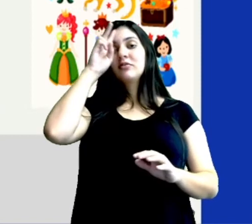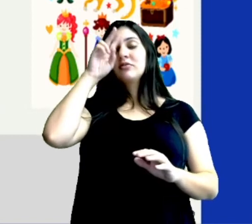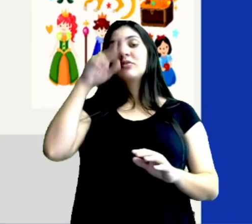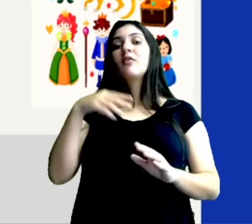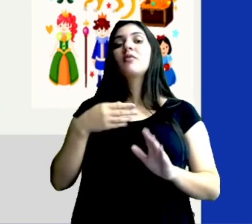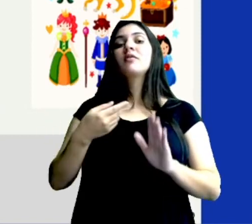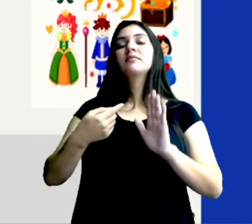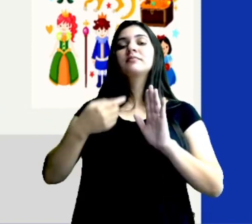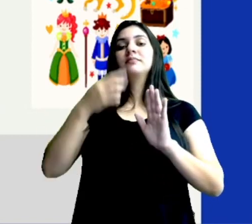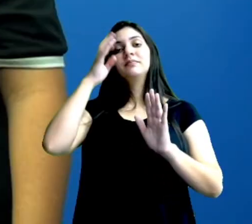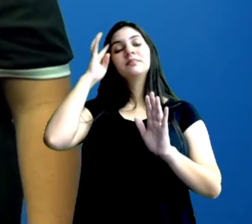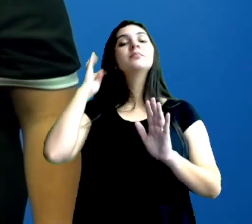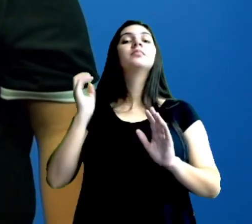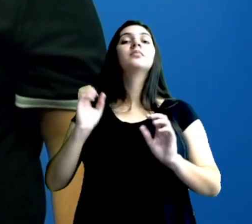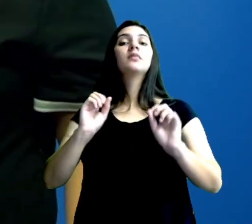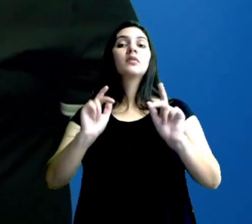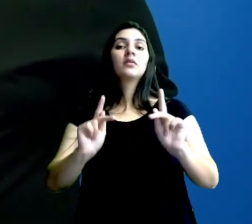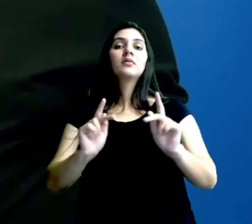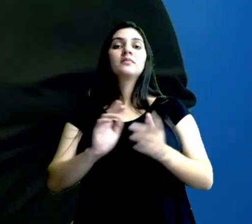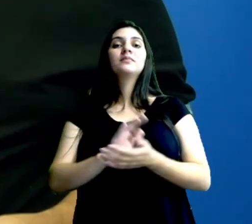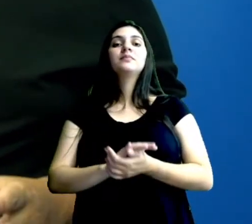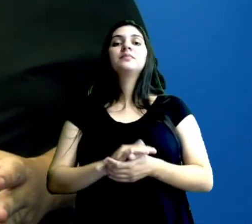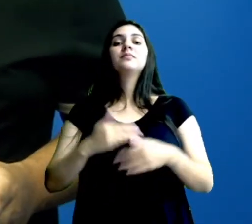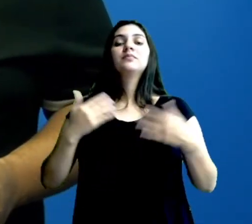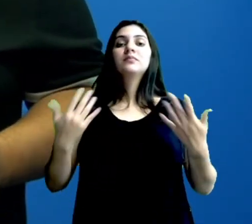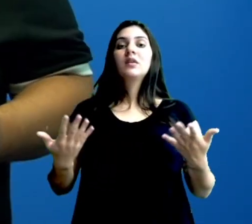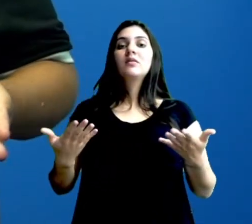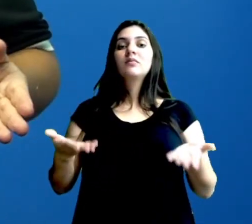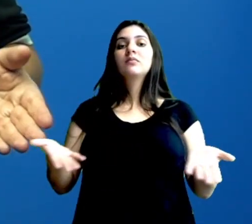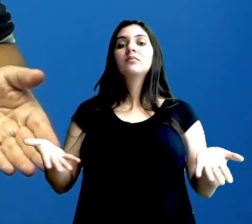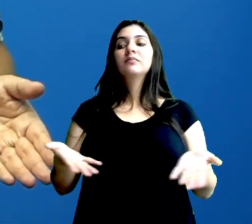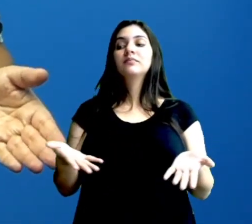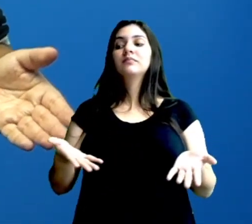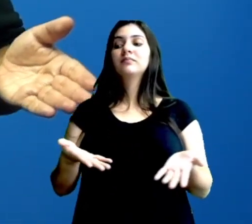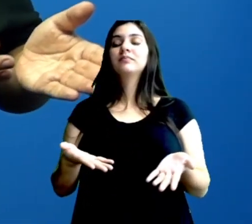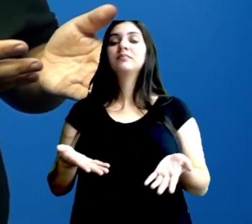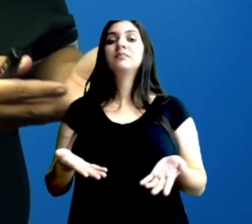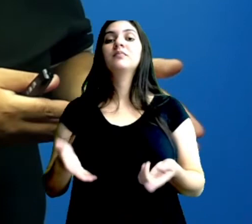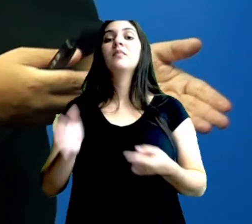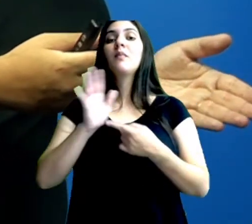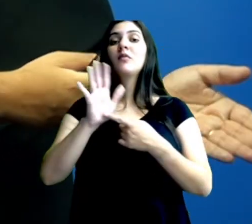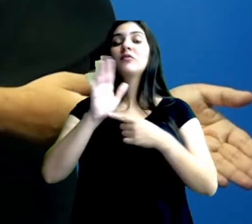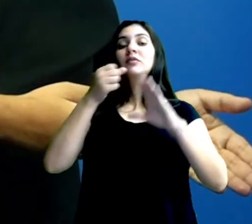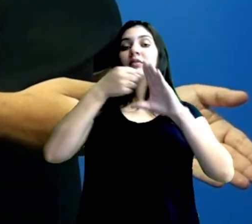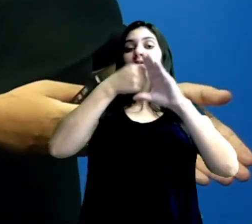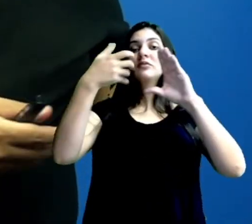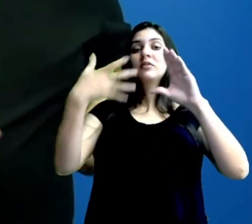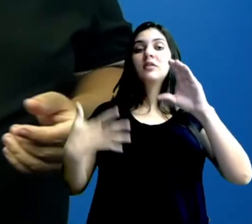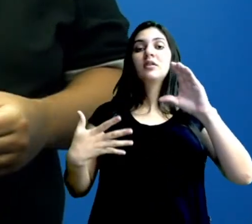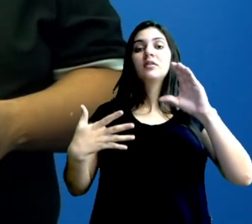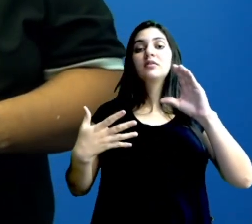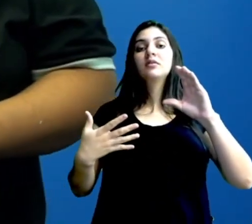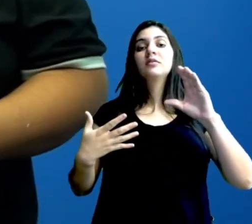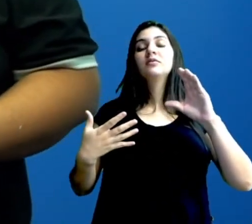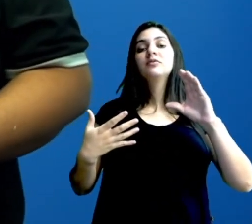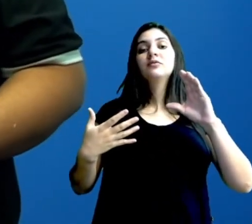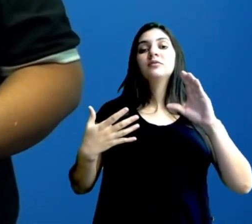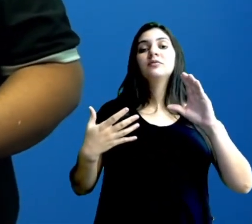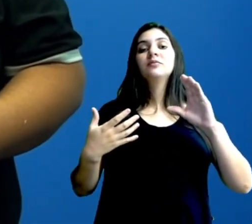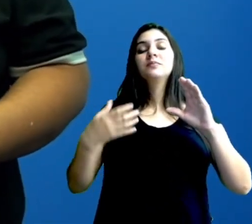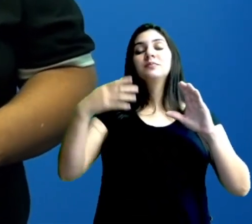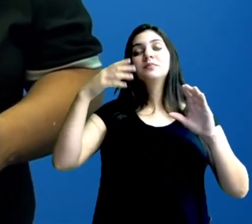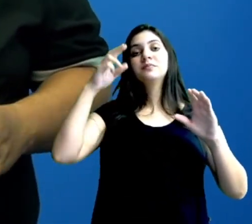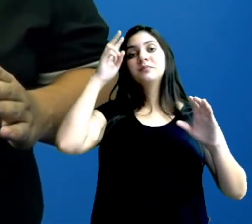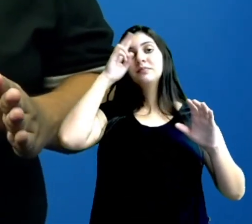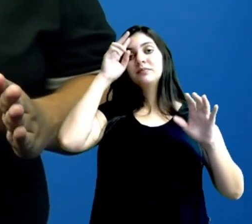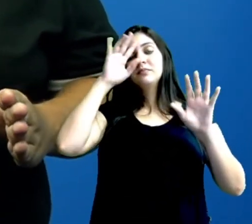por trás da história, tá bom, gente? Então, aqui são as características dos contos de fada,